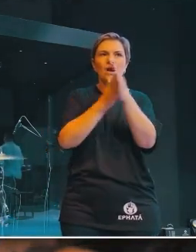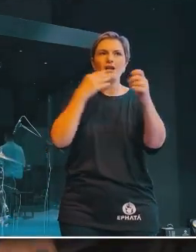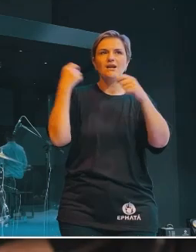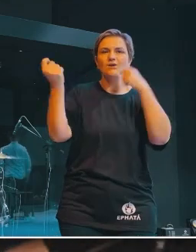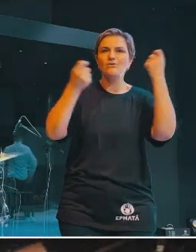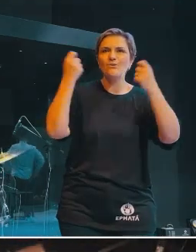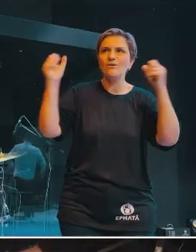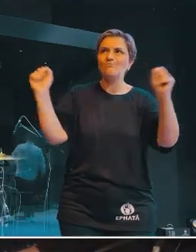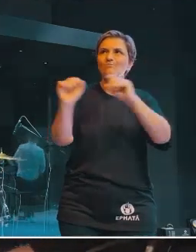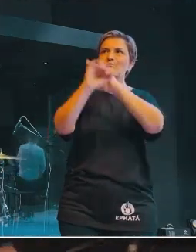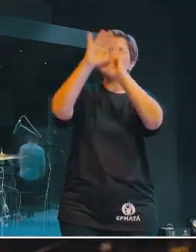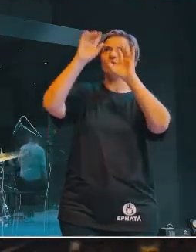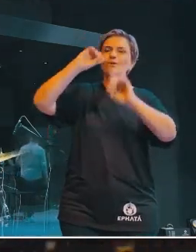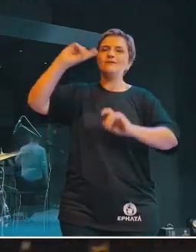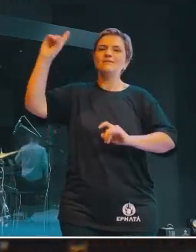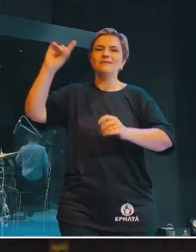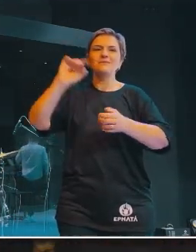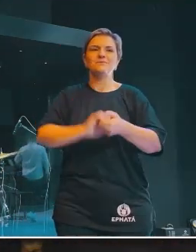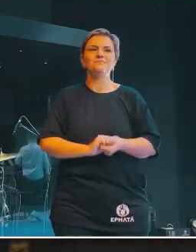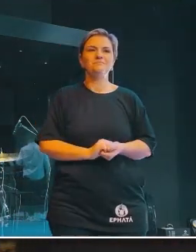Deus?